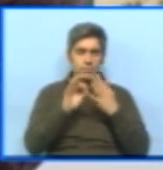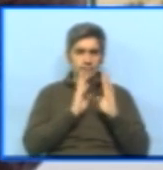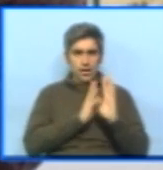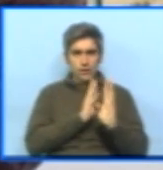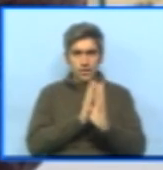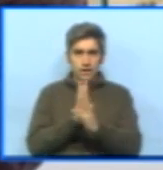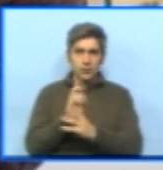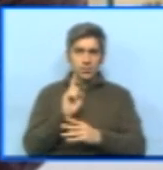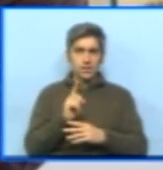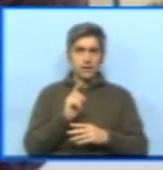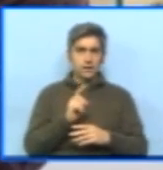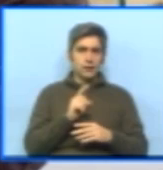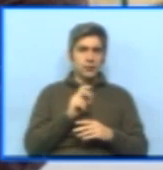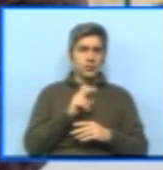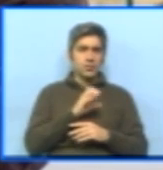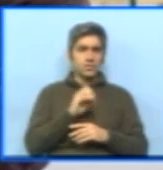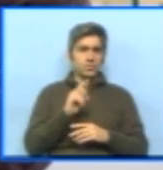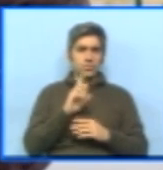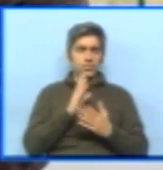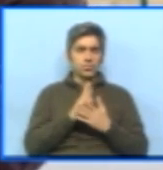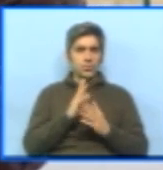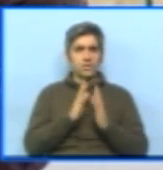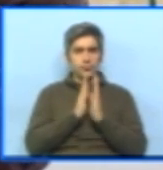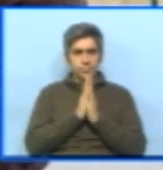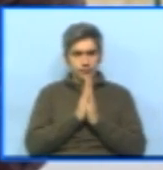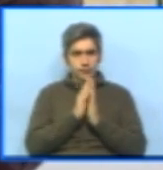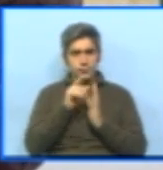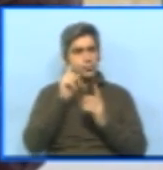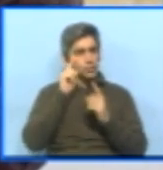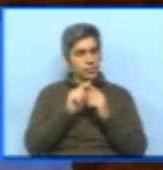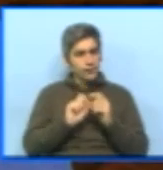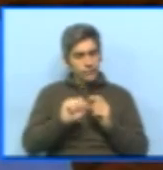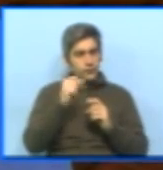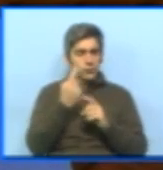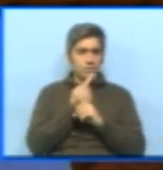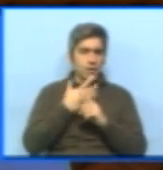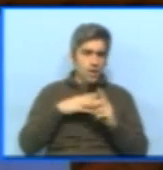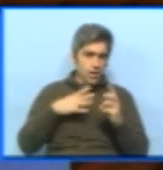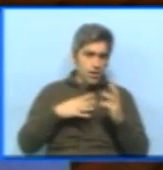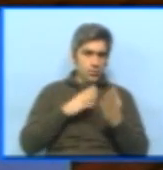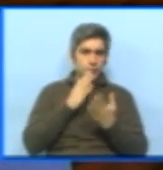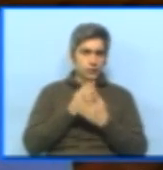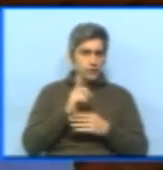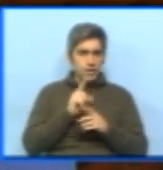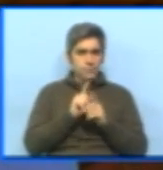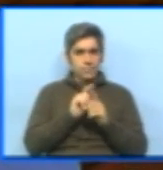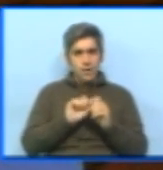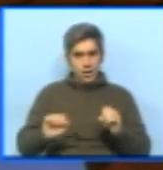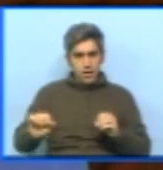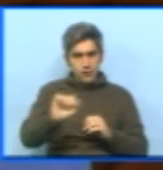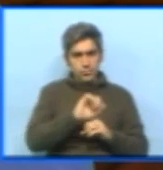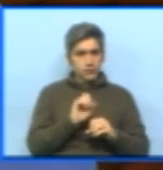romaria é o rancho não apenas reza pelas suas intenções dos seus irmãos que o